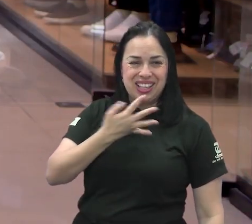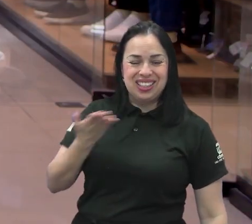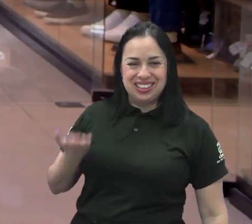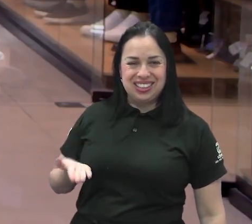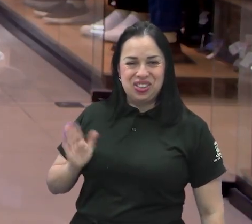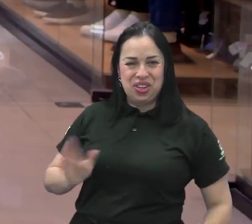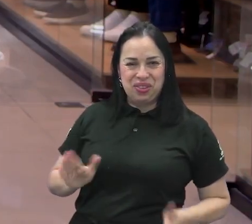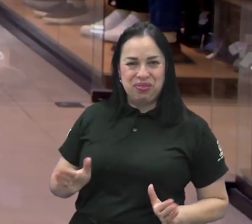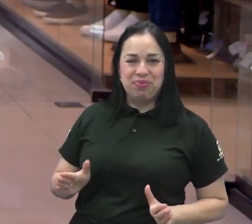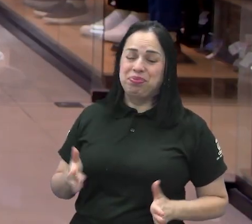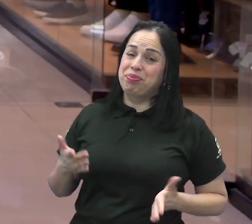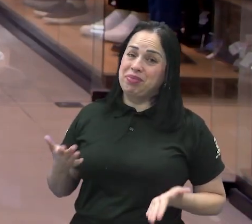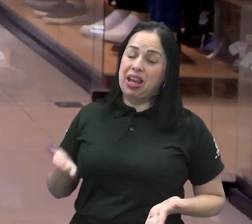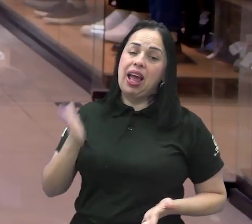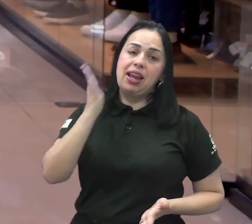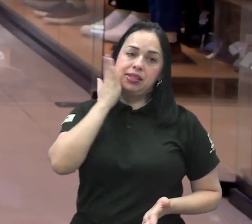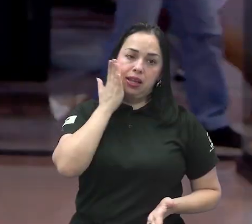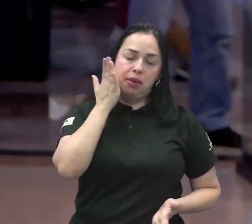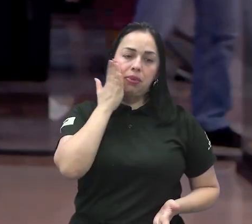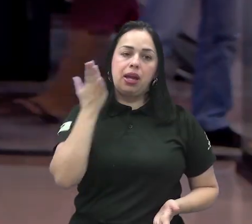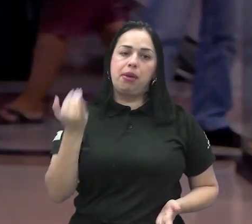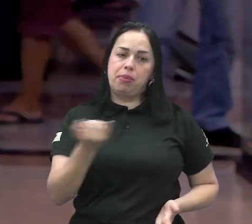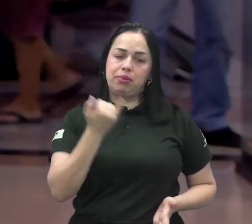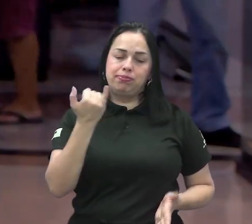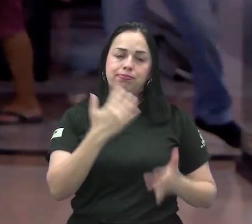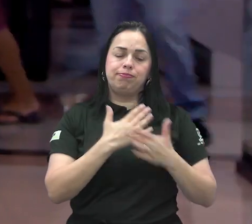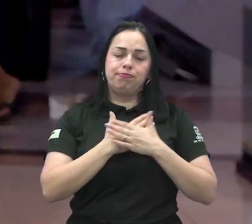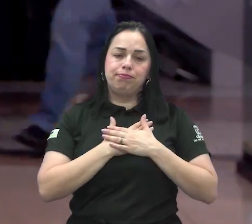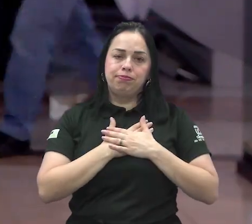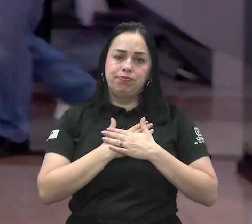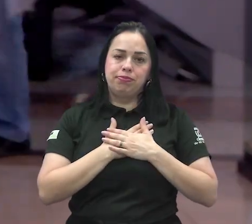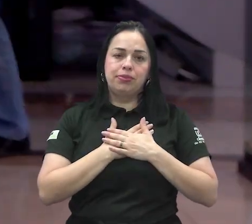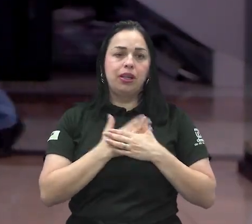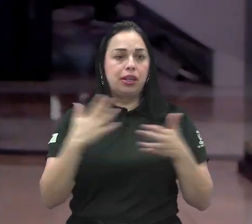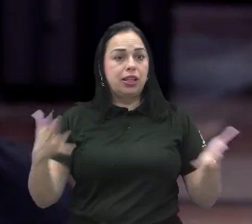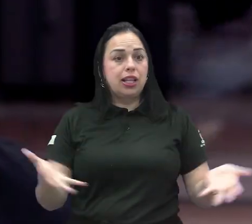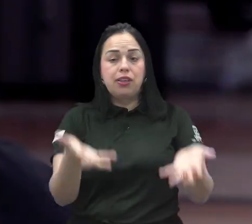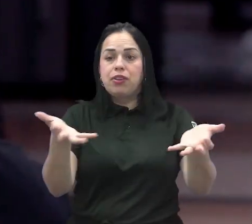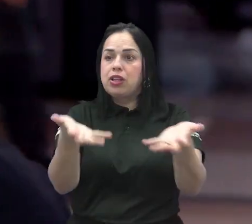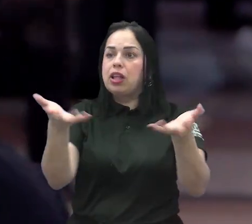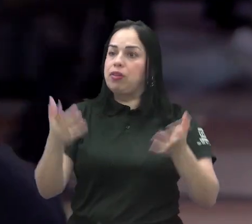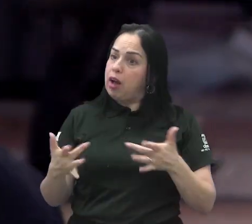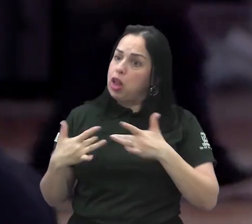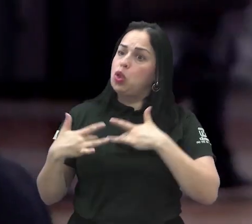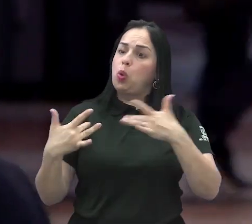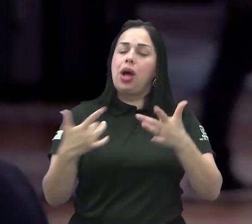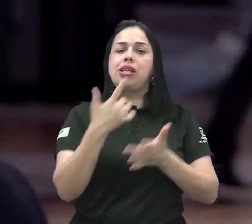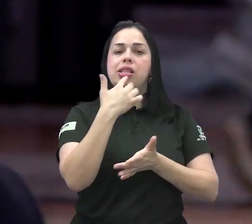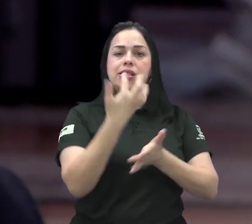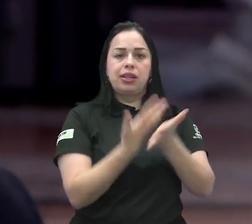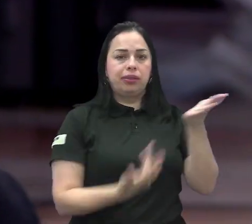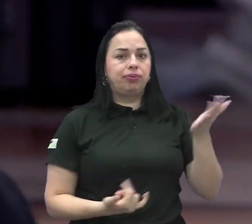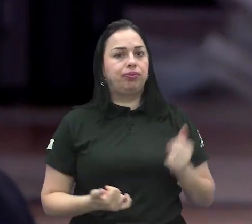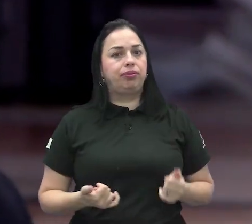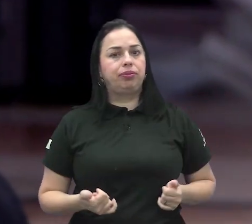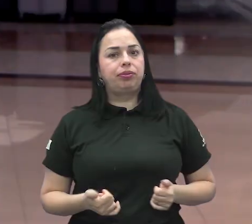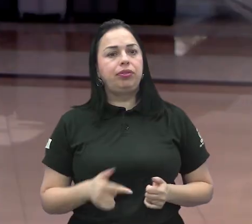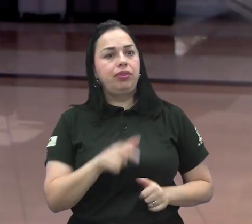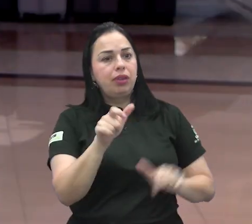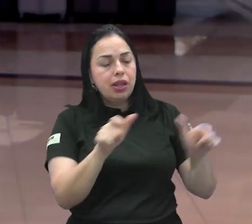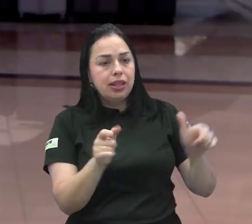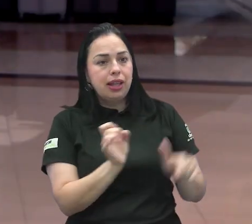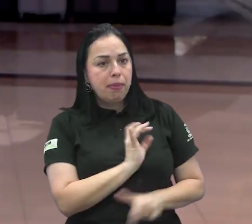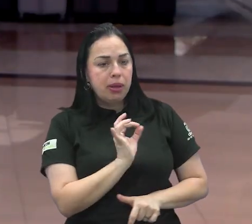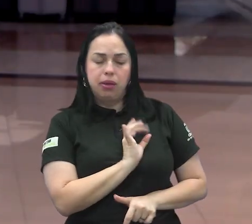Terezinha, que conhecemos no início da reportagem, sabe muito bem desse sentimento. Incentiva todos a doarem sangue.